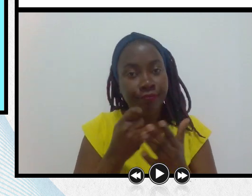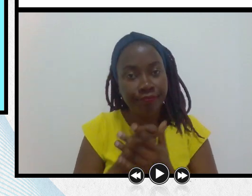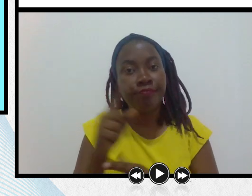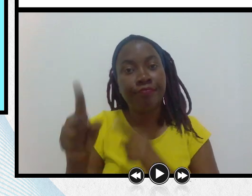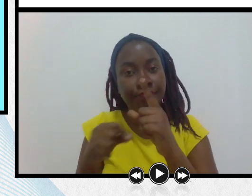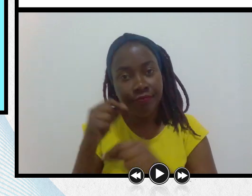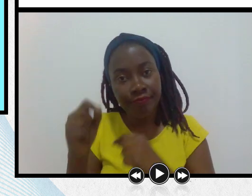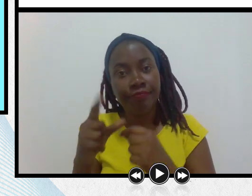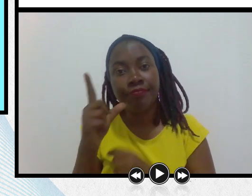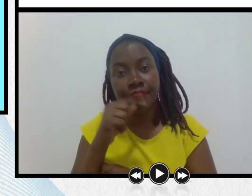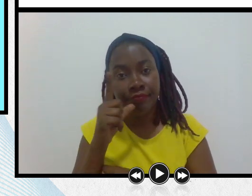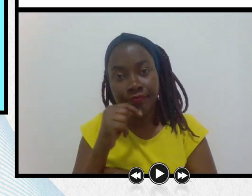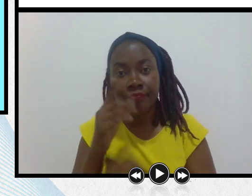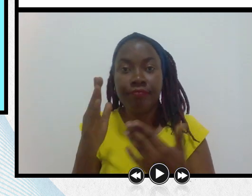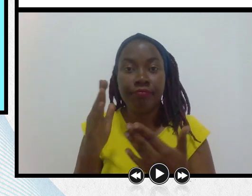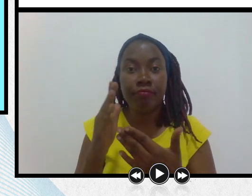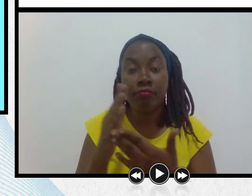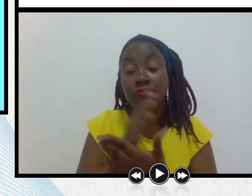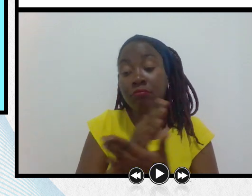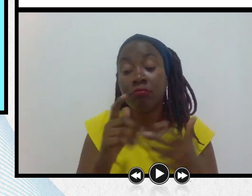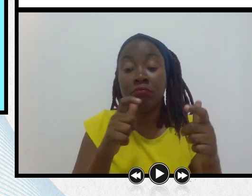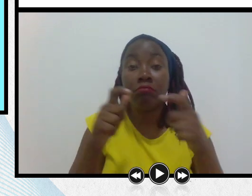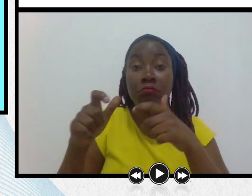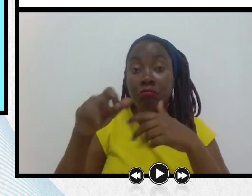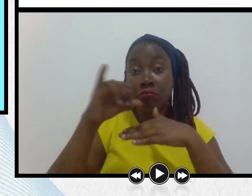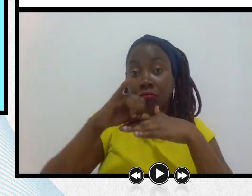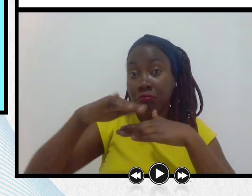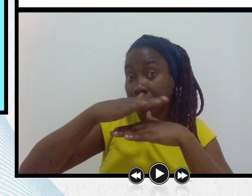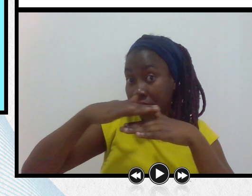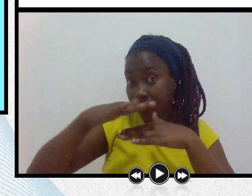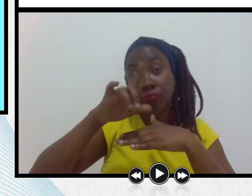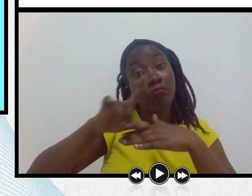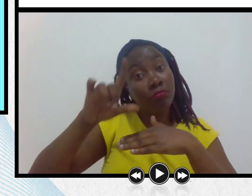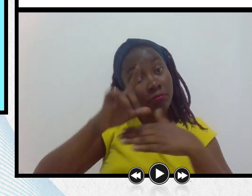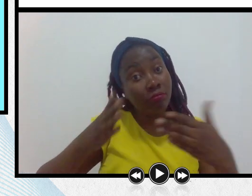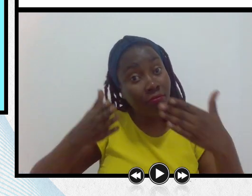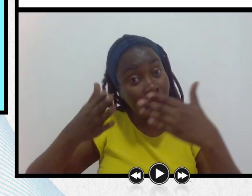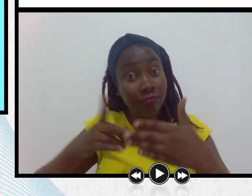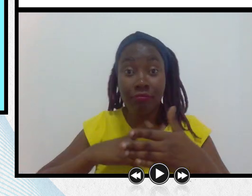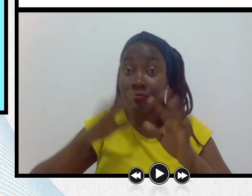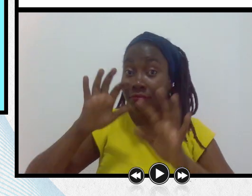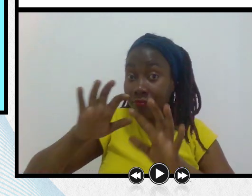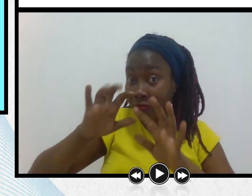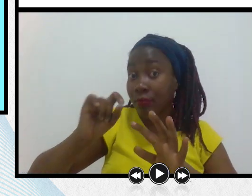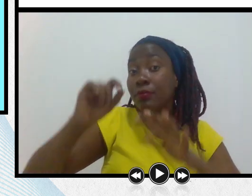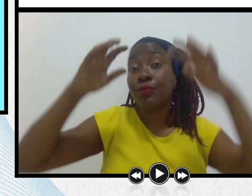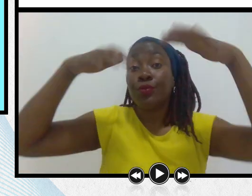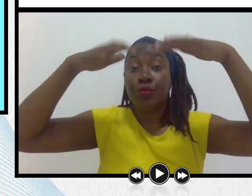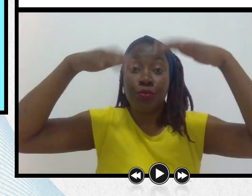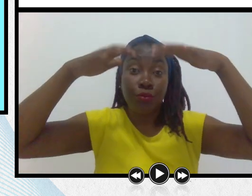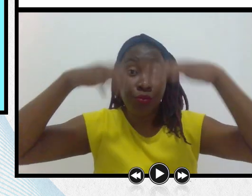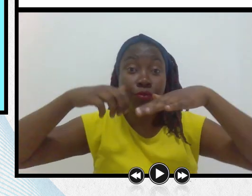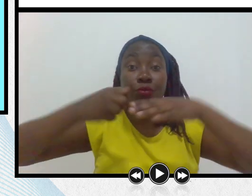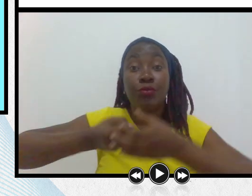coletar água de algum corpo superficial. E aí, claro, esse corpo superficial ele vai estar sob a influência da chuva,